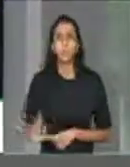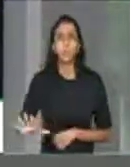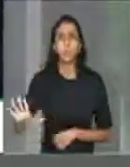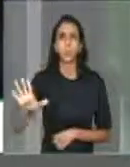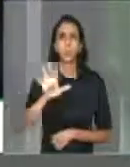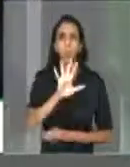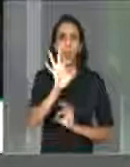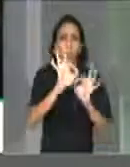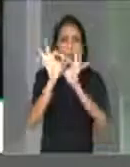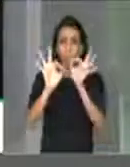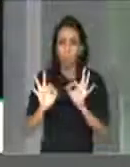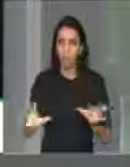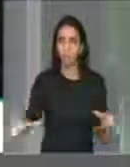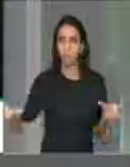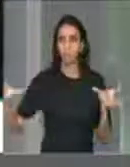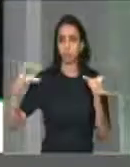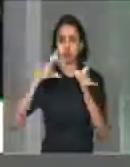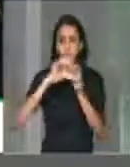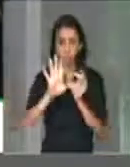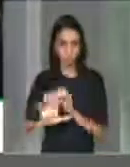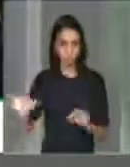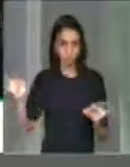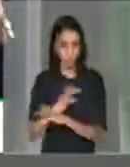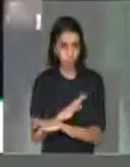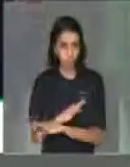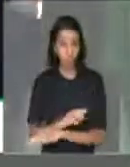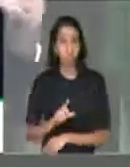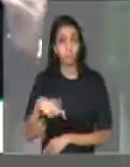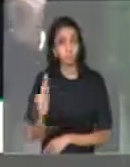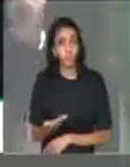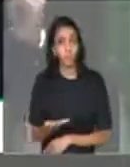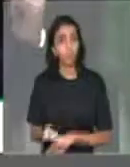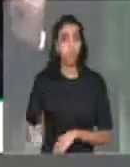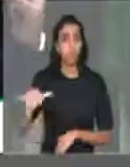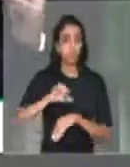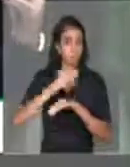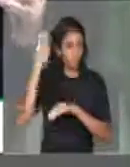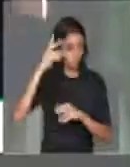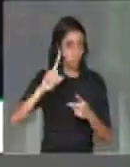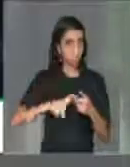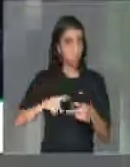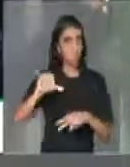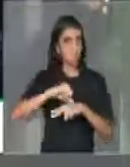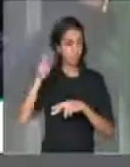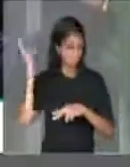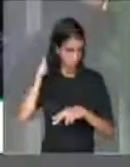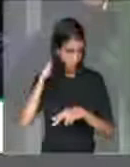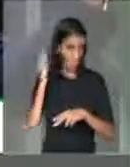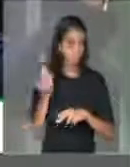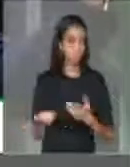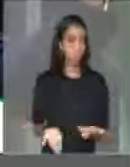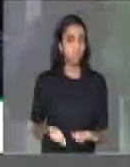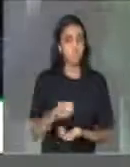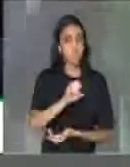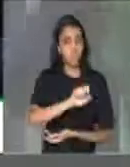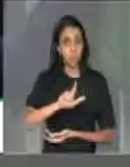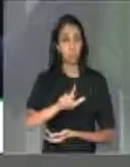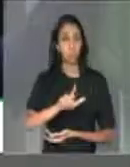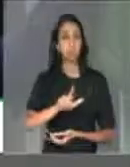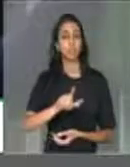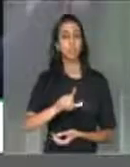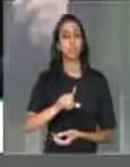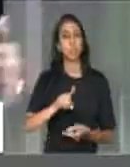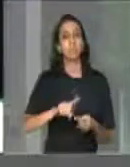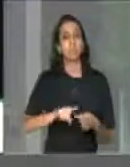não é? Nesse sentido, São Luís e Belém são capitais